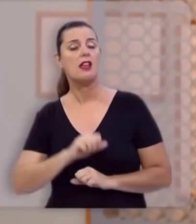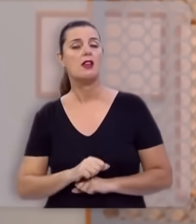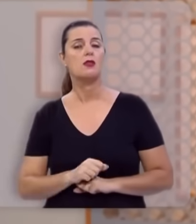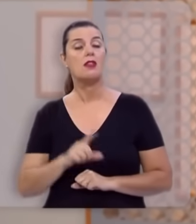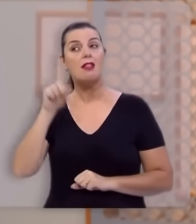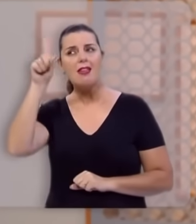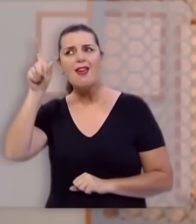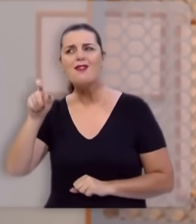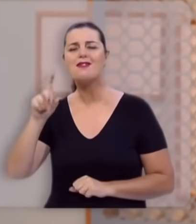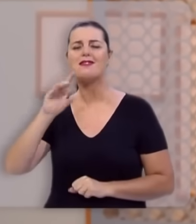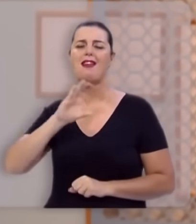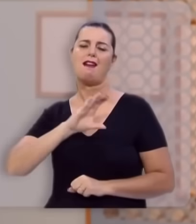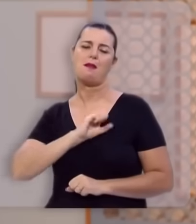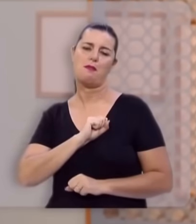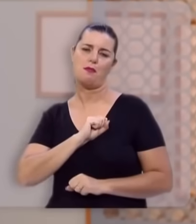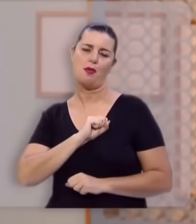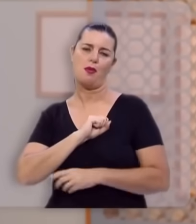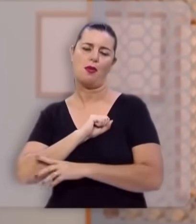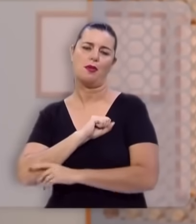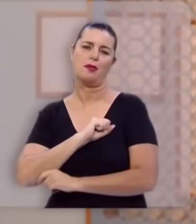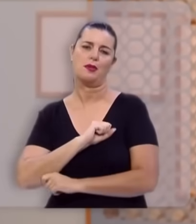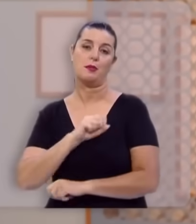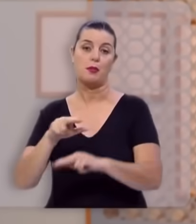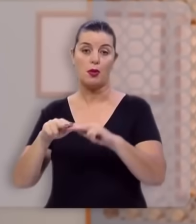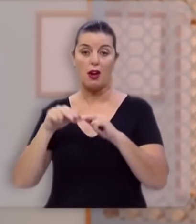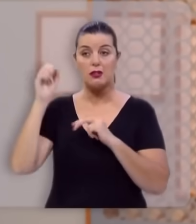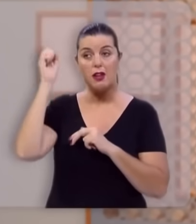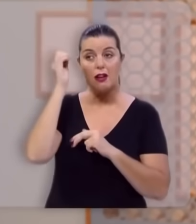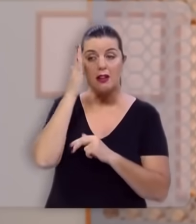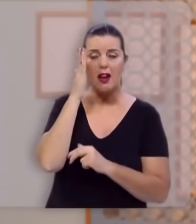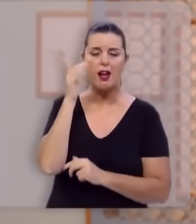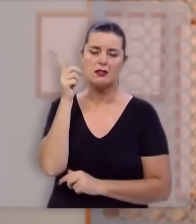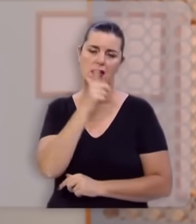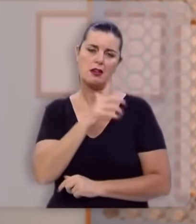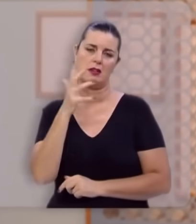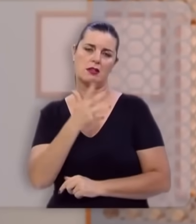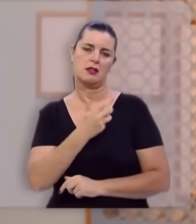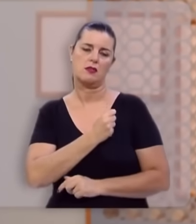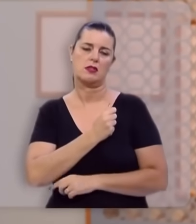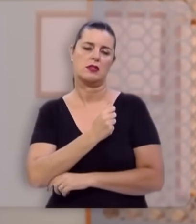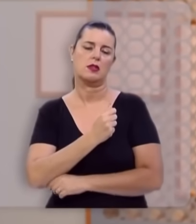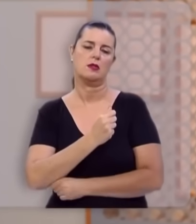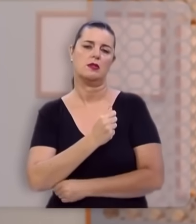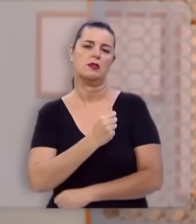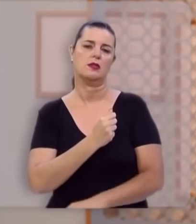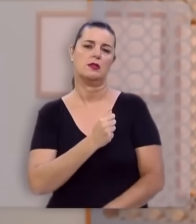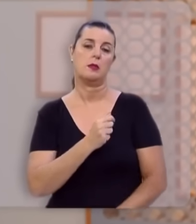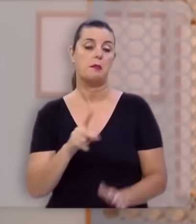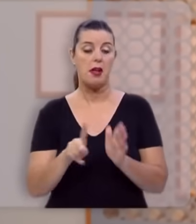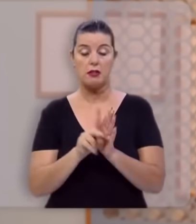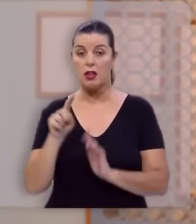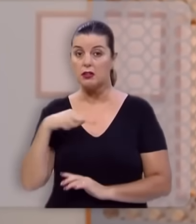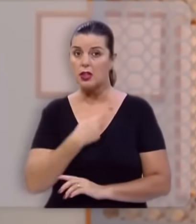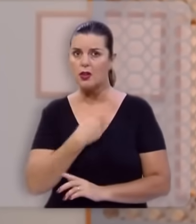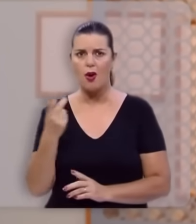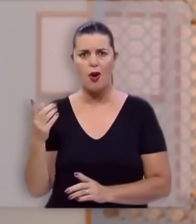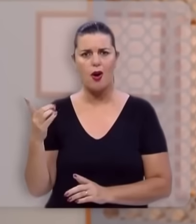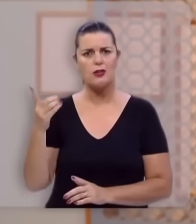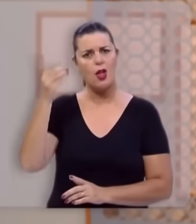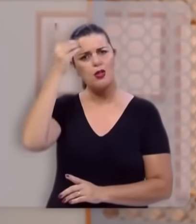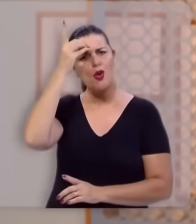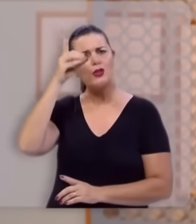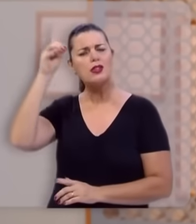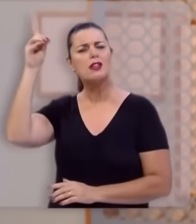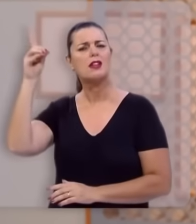mas está em Deus. Pela graça sois salvos, diz o apóstolo Paulo. Isso não vem de vós, é dom de Deus, não de obras,